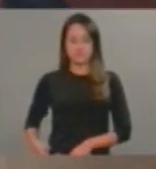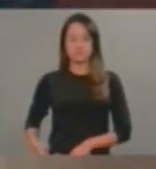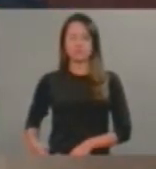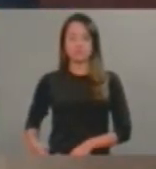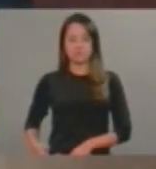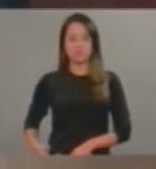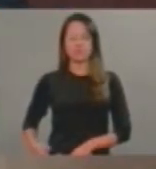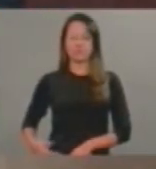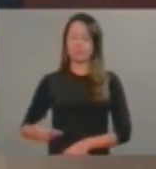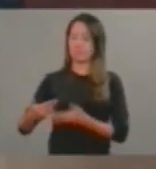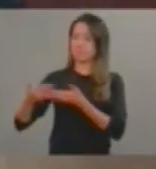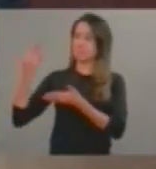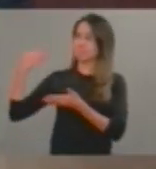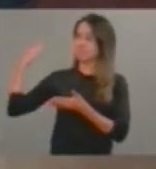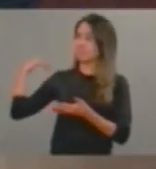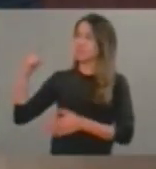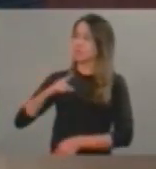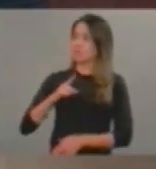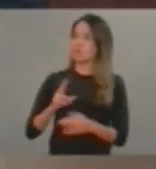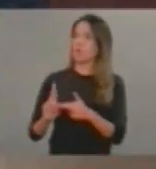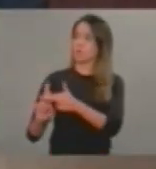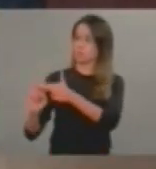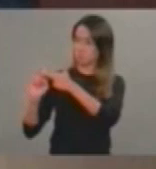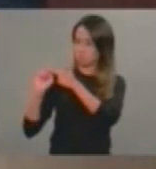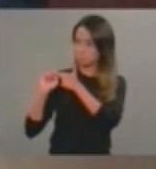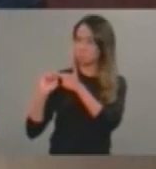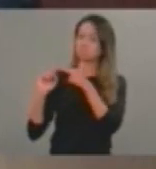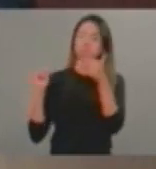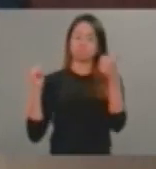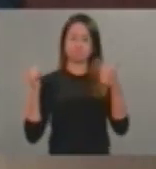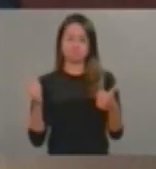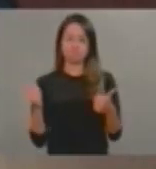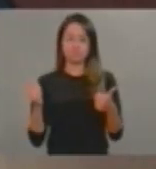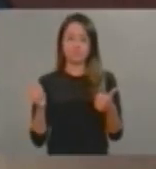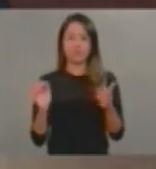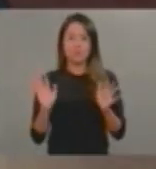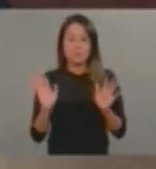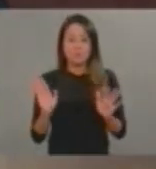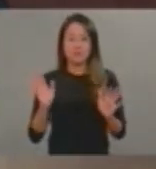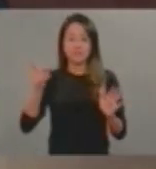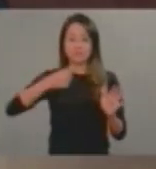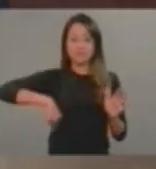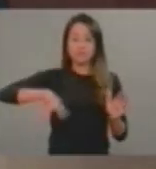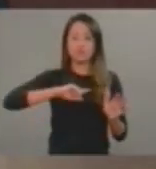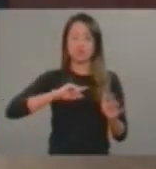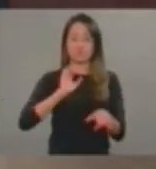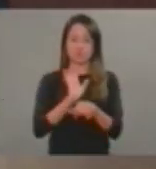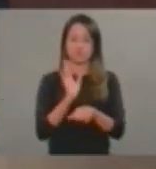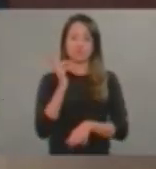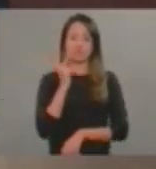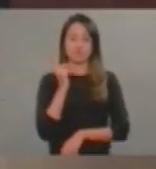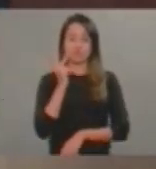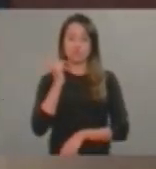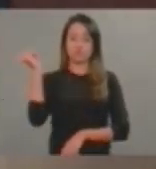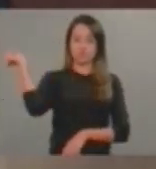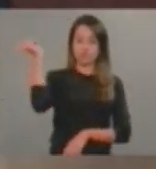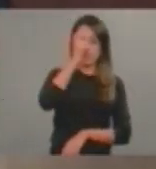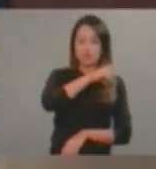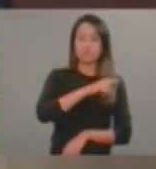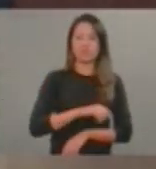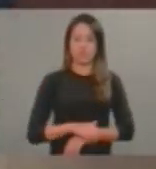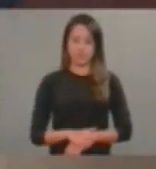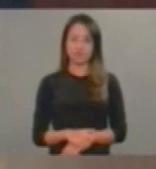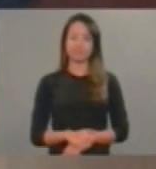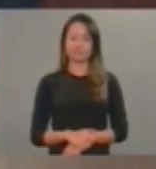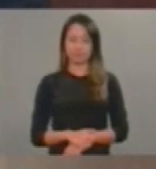os últimos governos tiveram a responsabilidade com as contas públicas, mas nós somos um estado em dificuldade, com muita dificuldade.